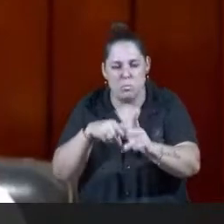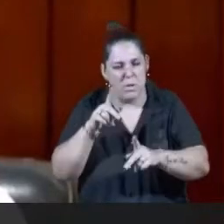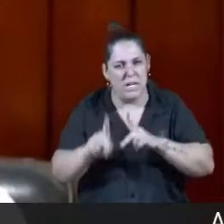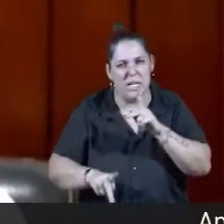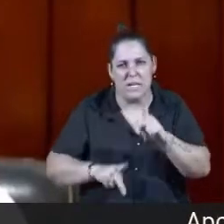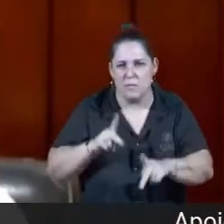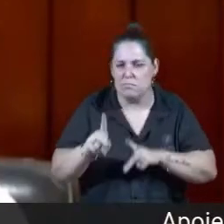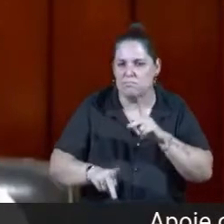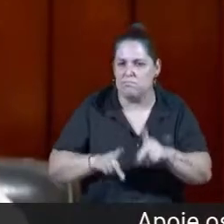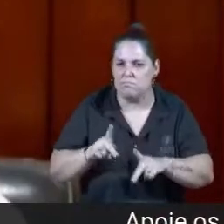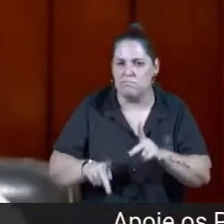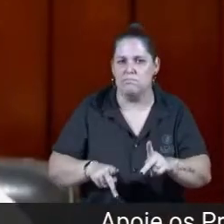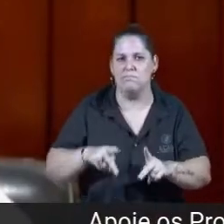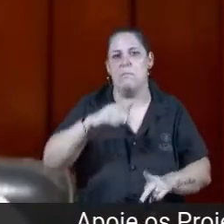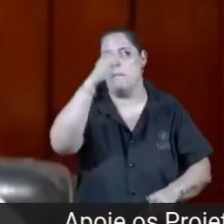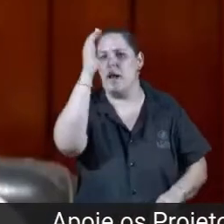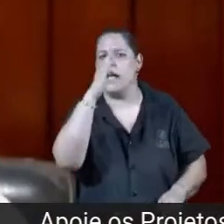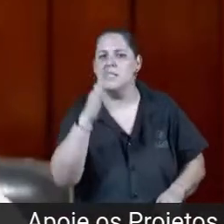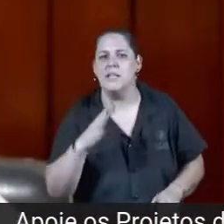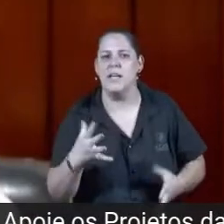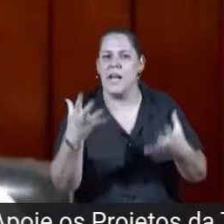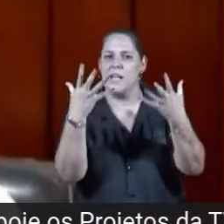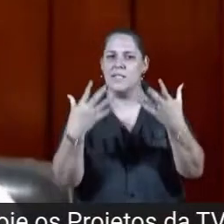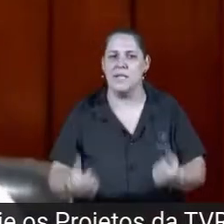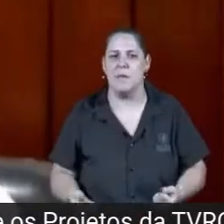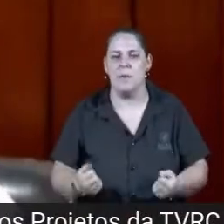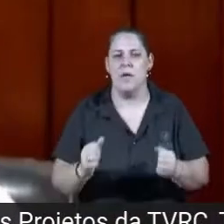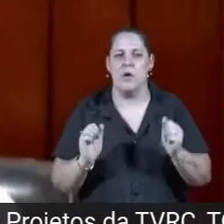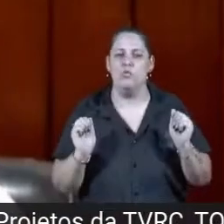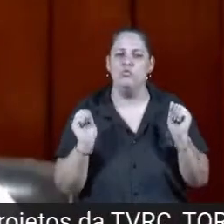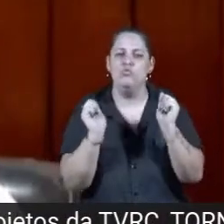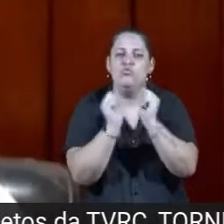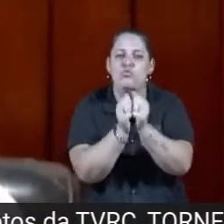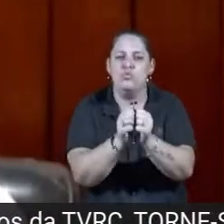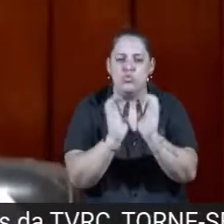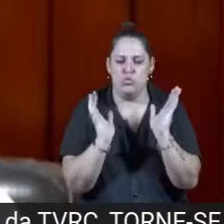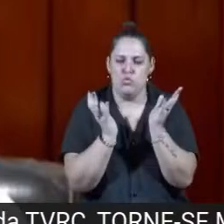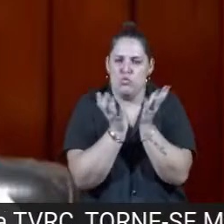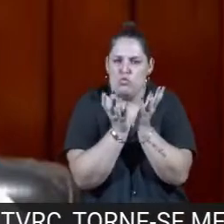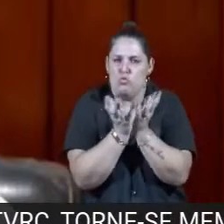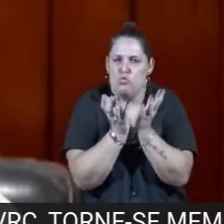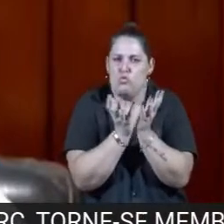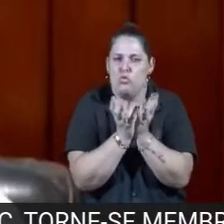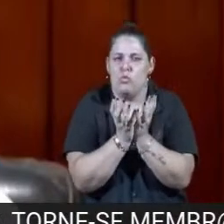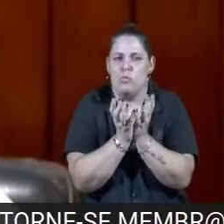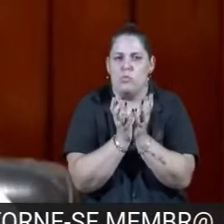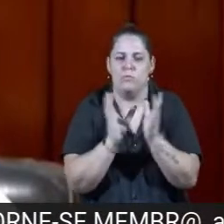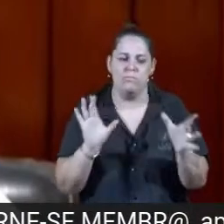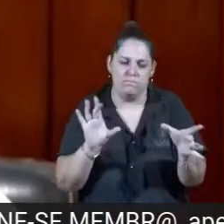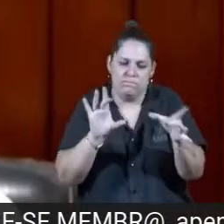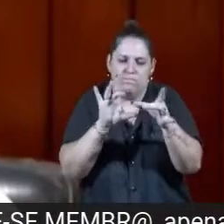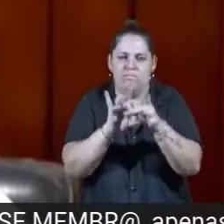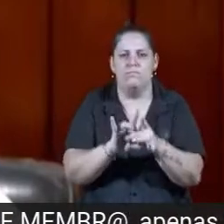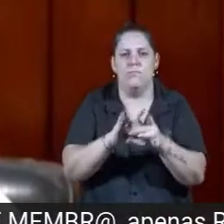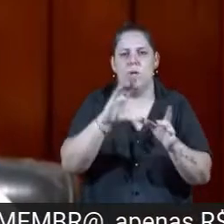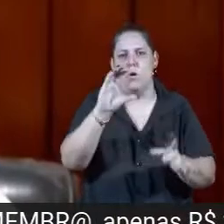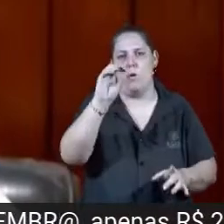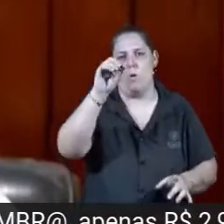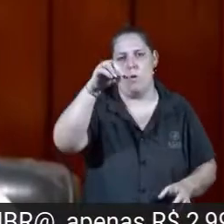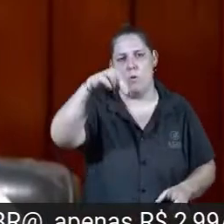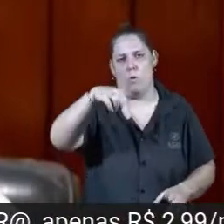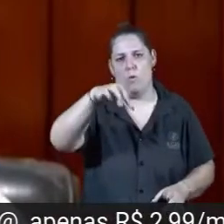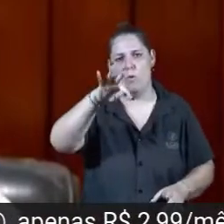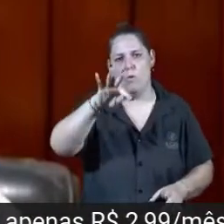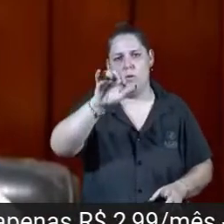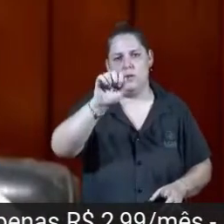receber os quadros do nosso partido a sua filiação. Um